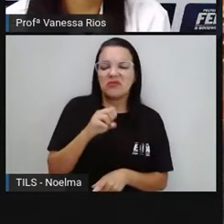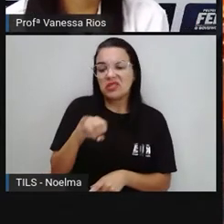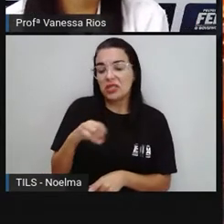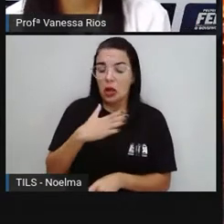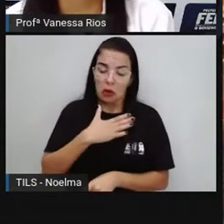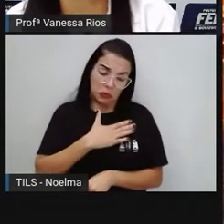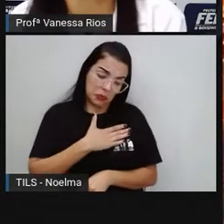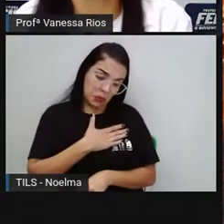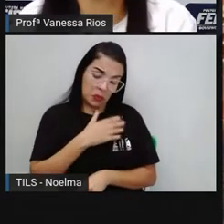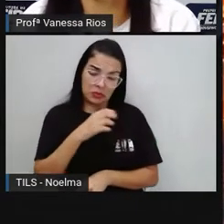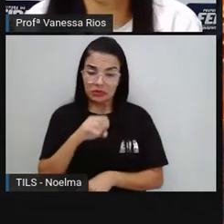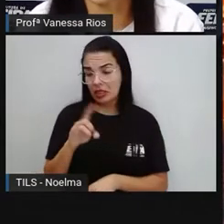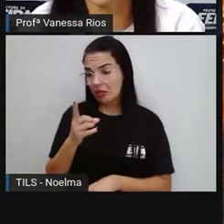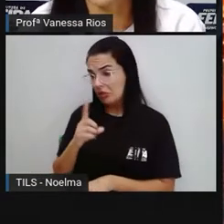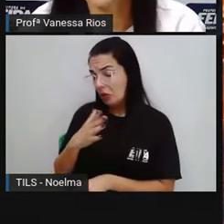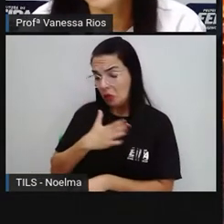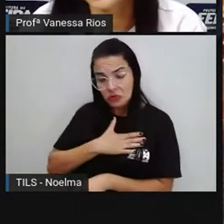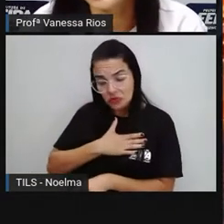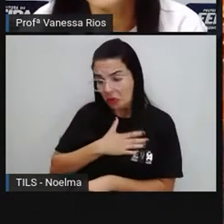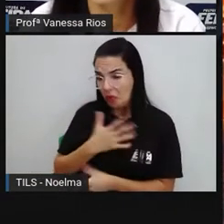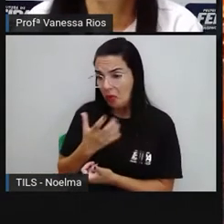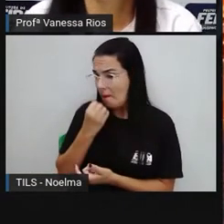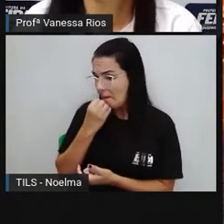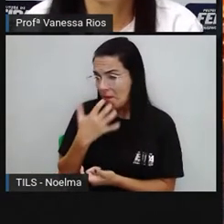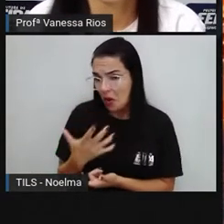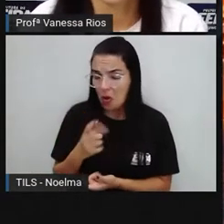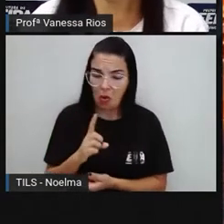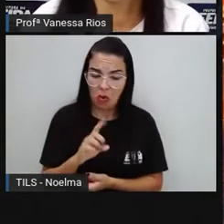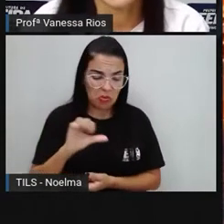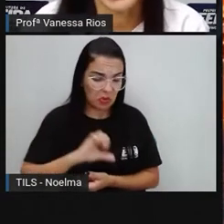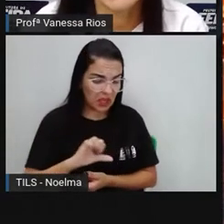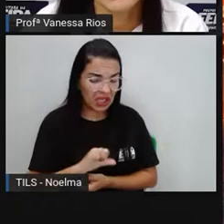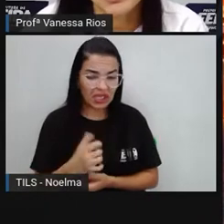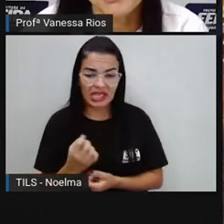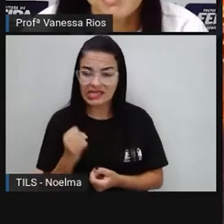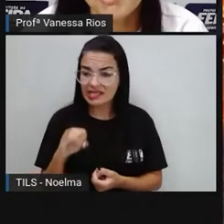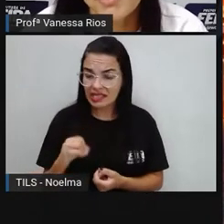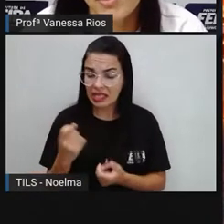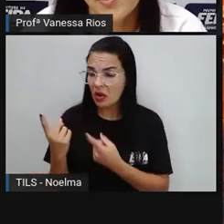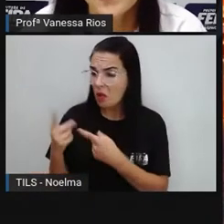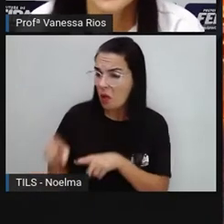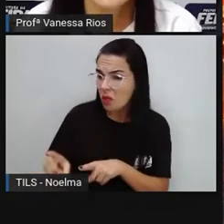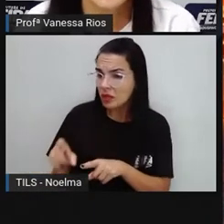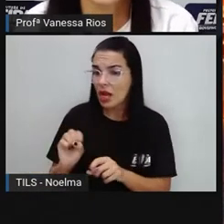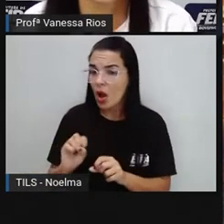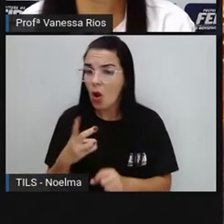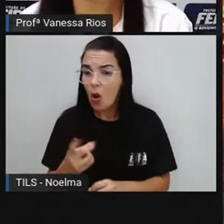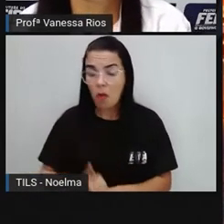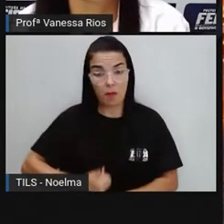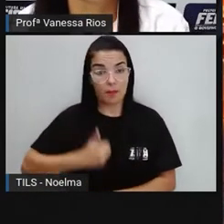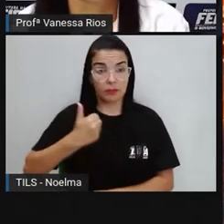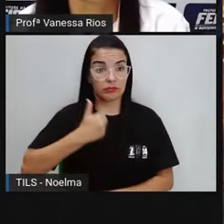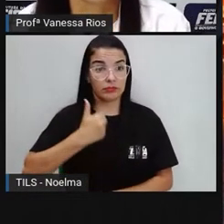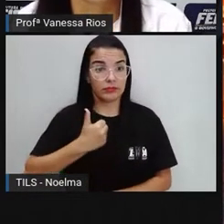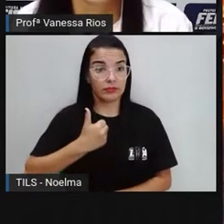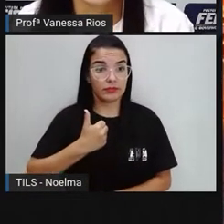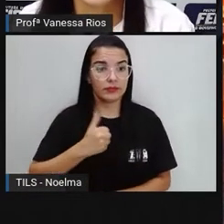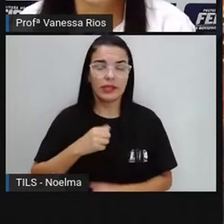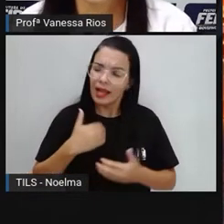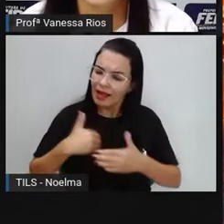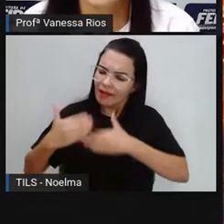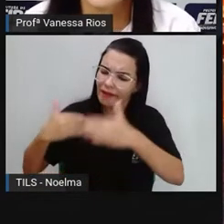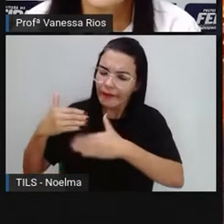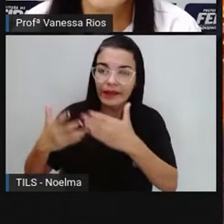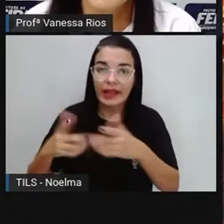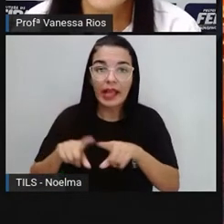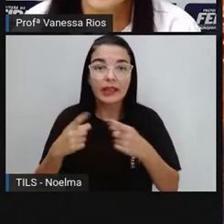não gostou, se achou bom ou achou ruim, se é contrário ou a favor, e assim por diante. E aí a